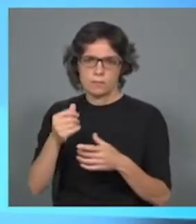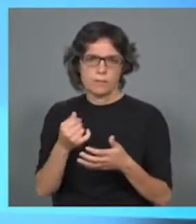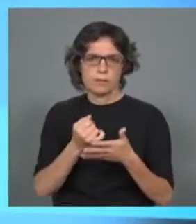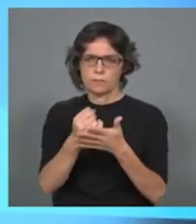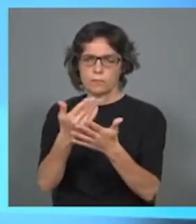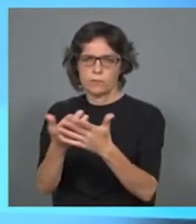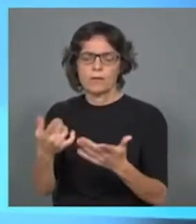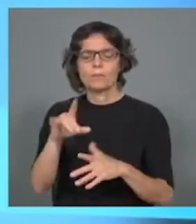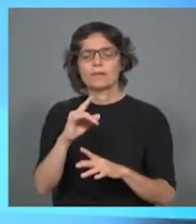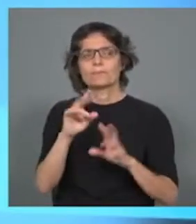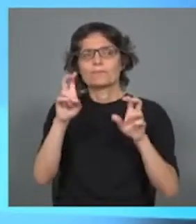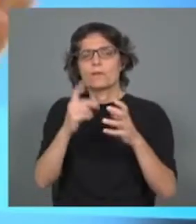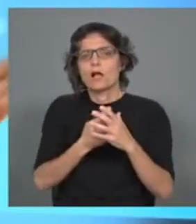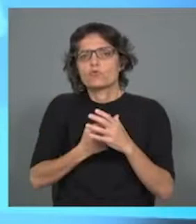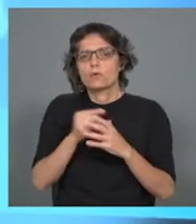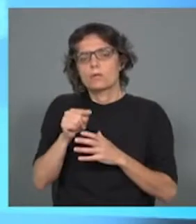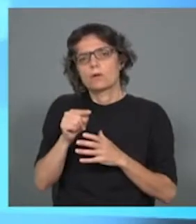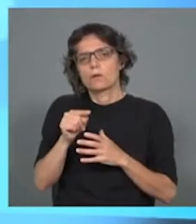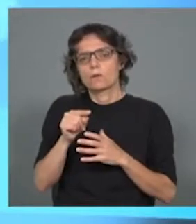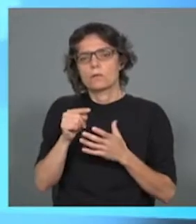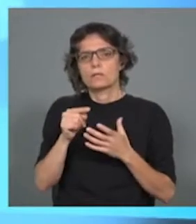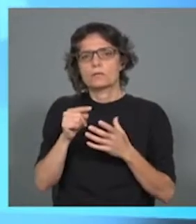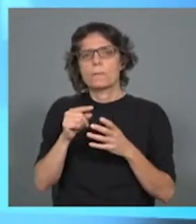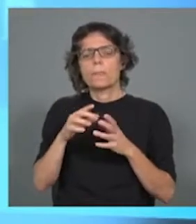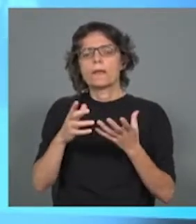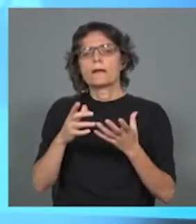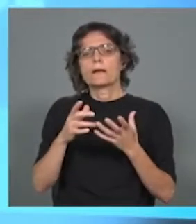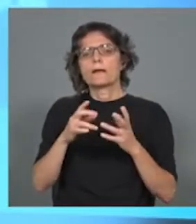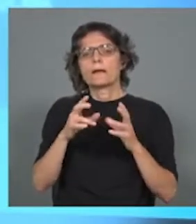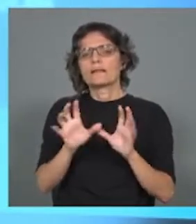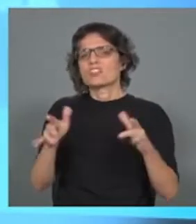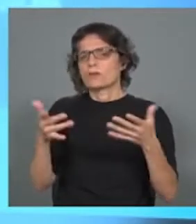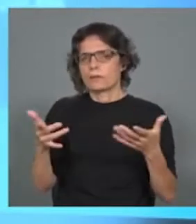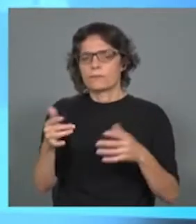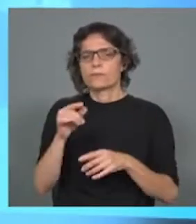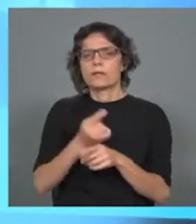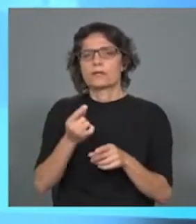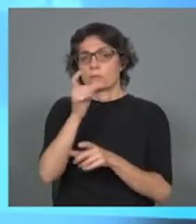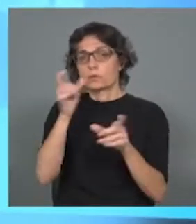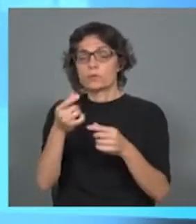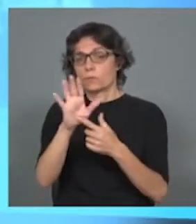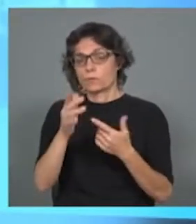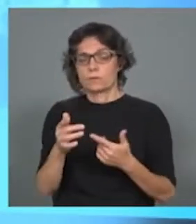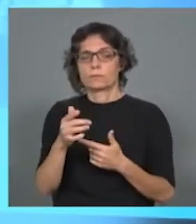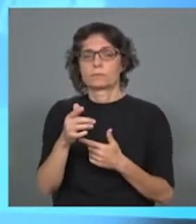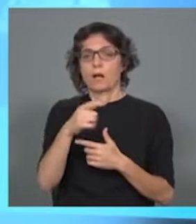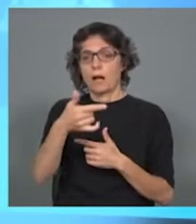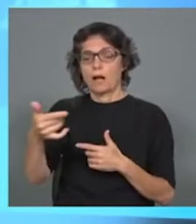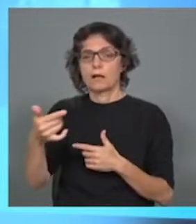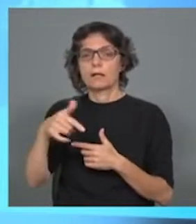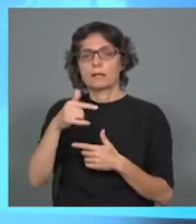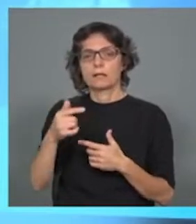a solidão é um tema chapéu para todas as situações. E há pessoas que, mesmo estando em respostas